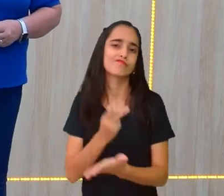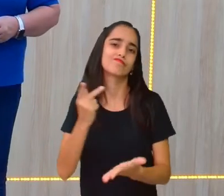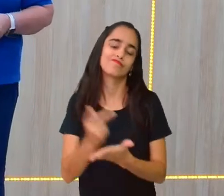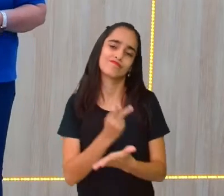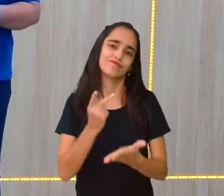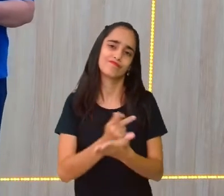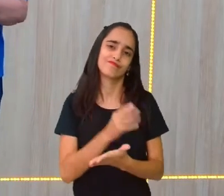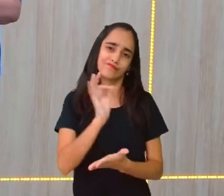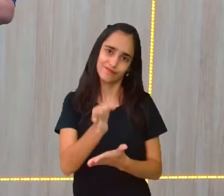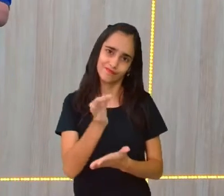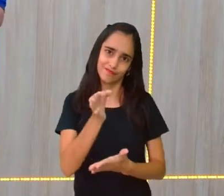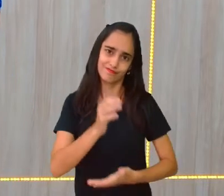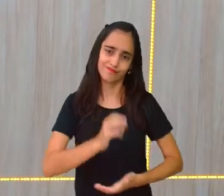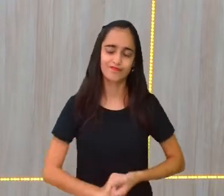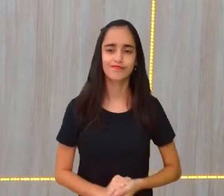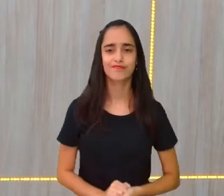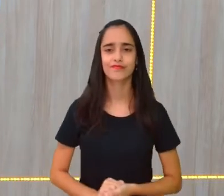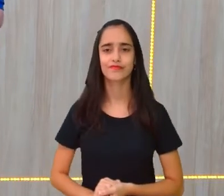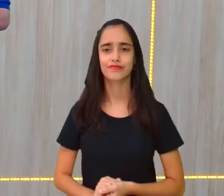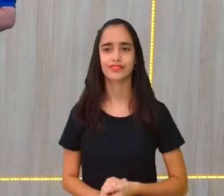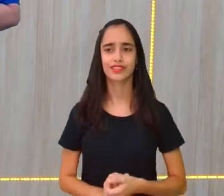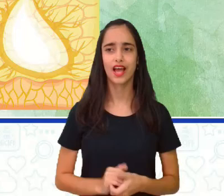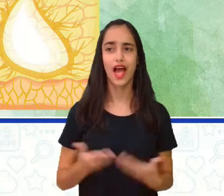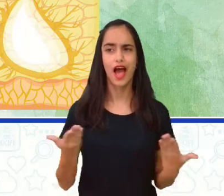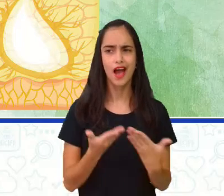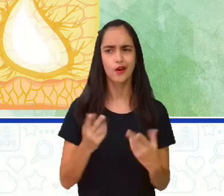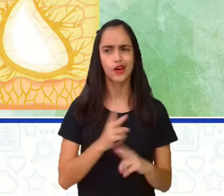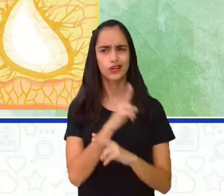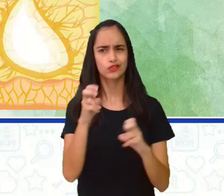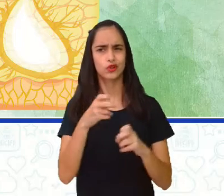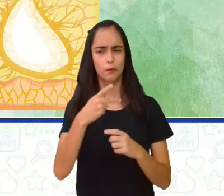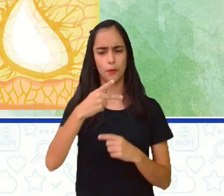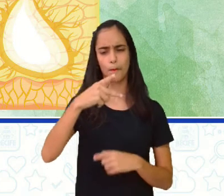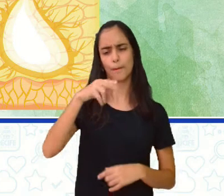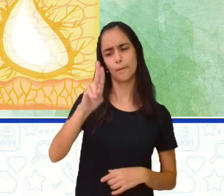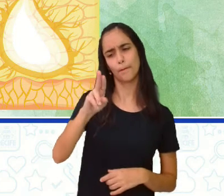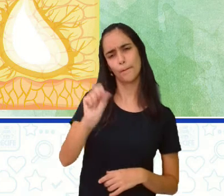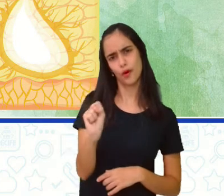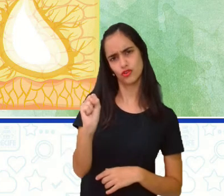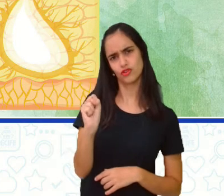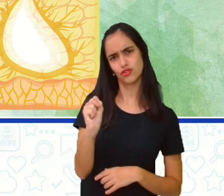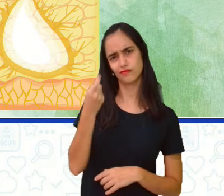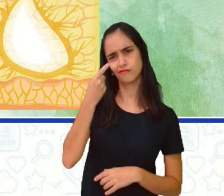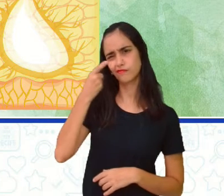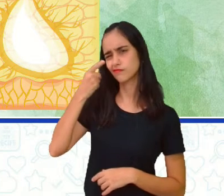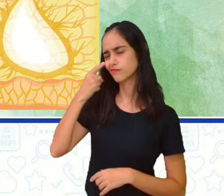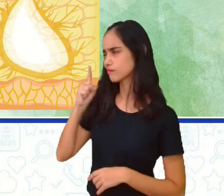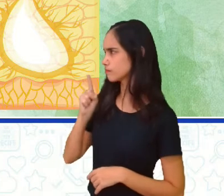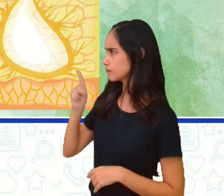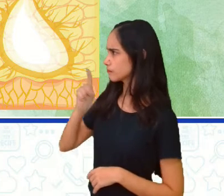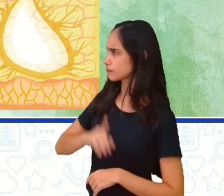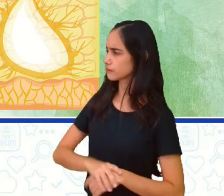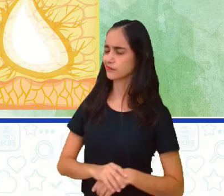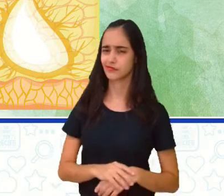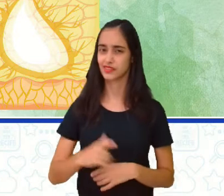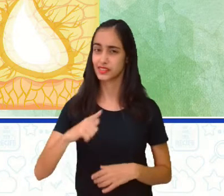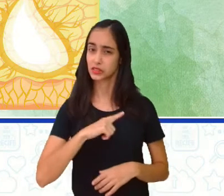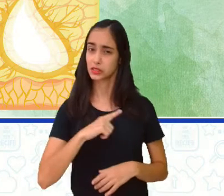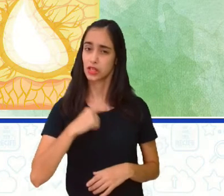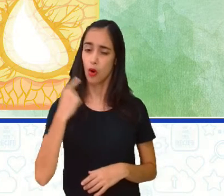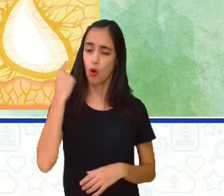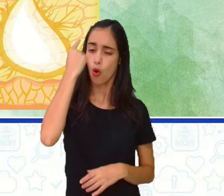investigar, não é isso? E agora nós vamos ver a questão do pus. E aí eu estou trazendo um rostinho, né, que muitas vezes acho